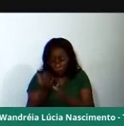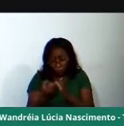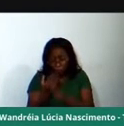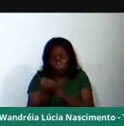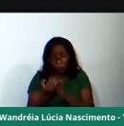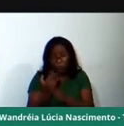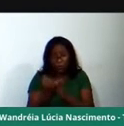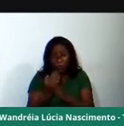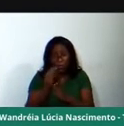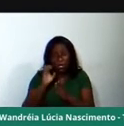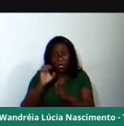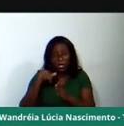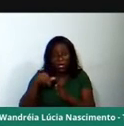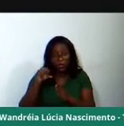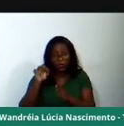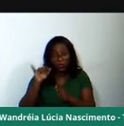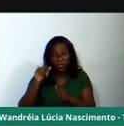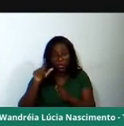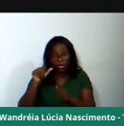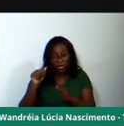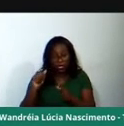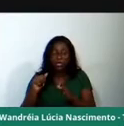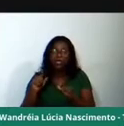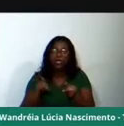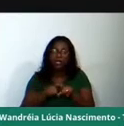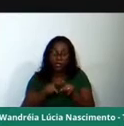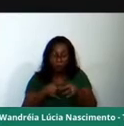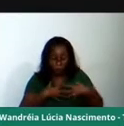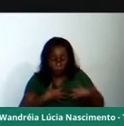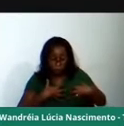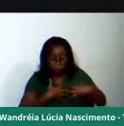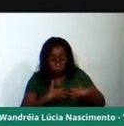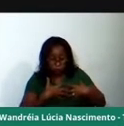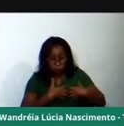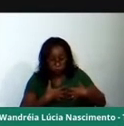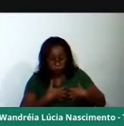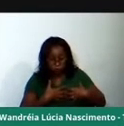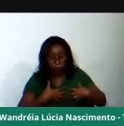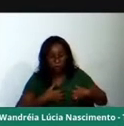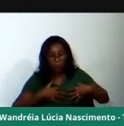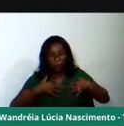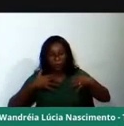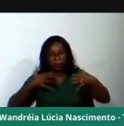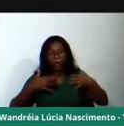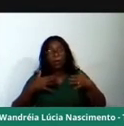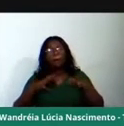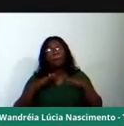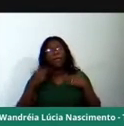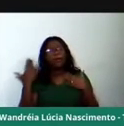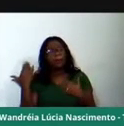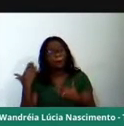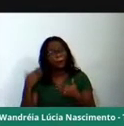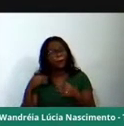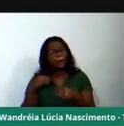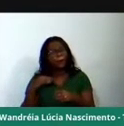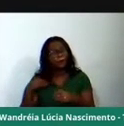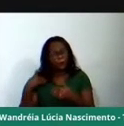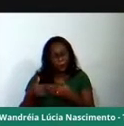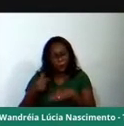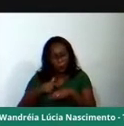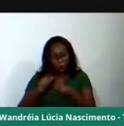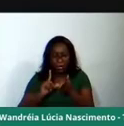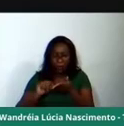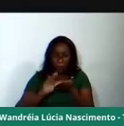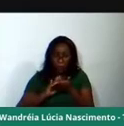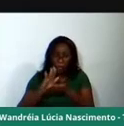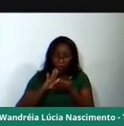risco cardiovascular. E até recentemente foi publicado um artigo pelo nosso grupo também,